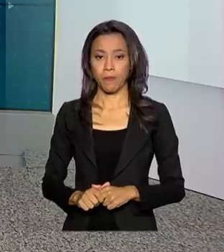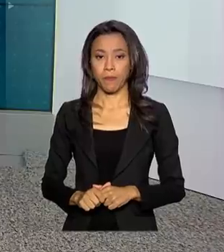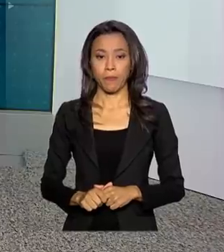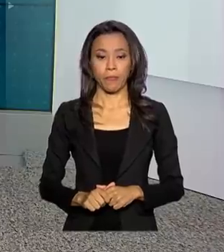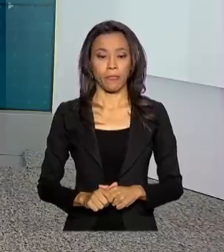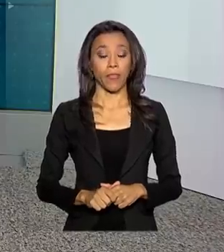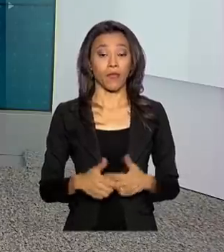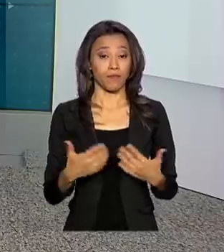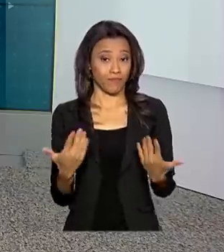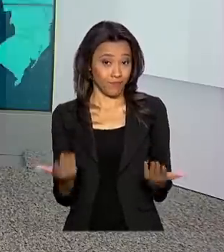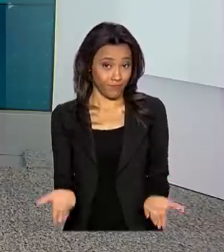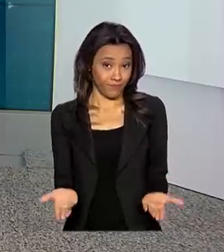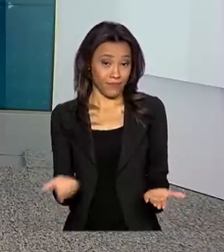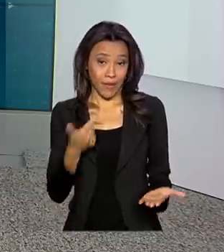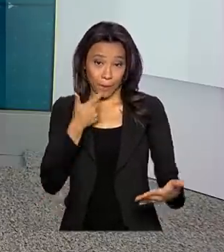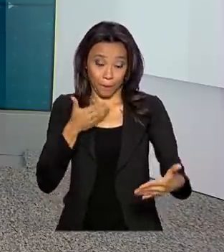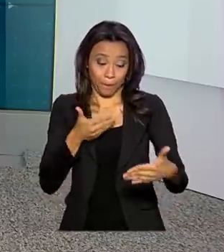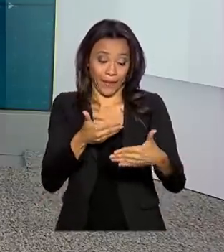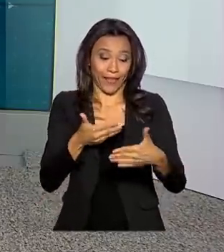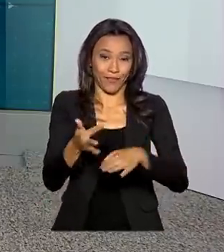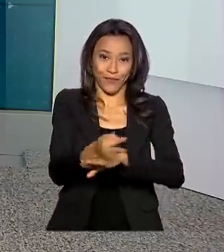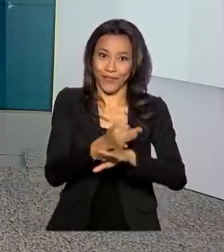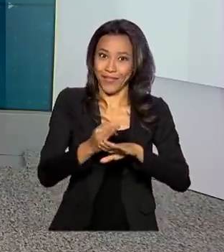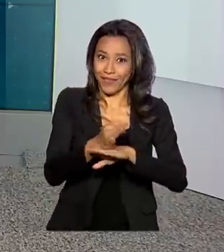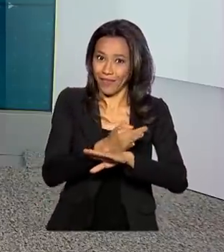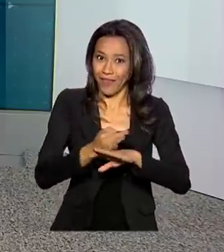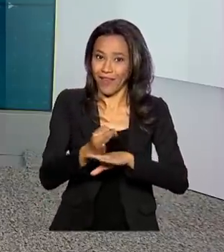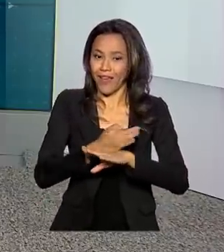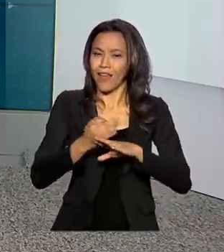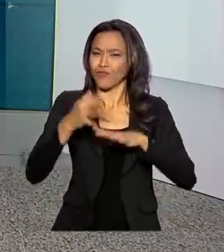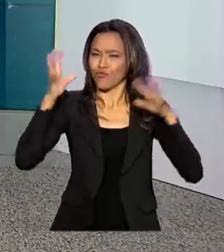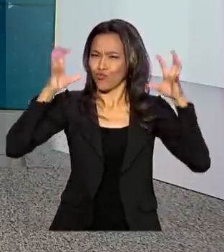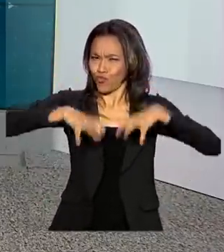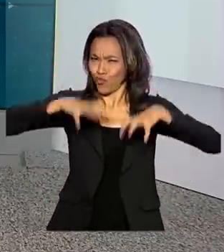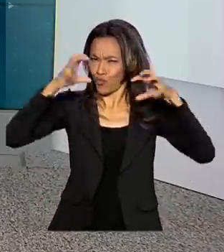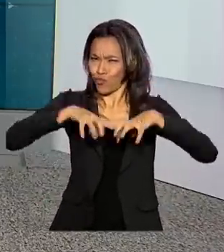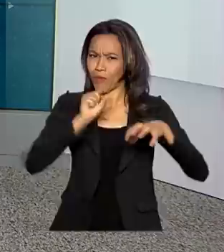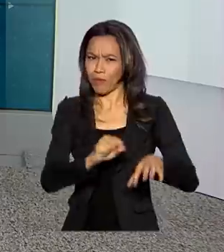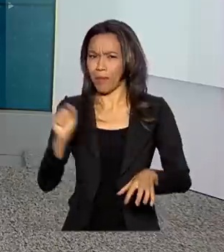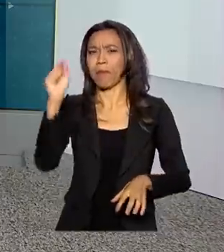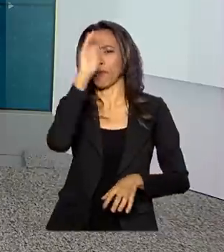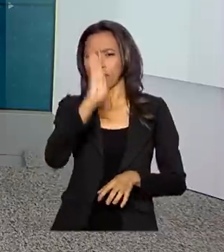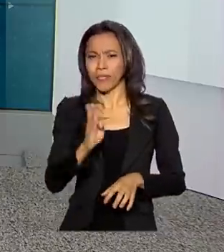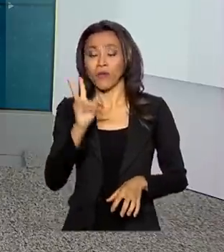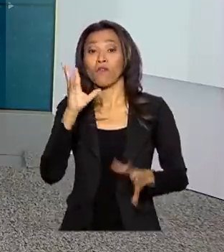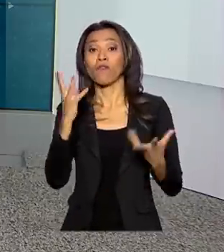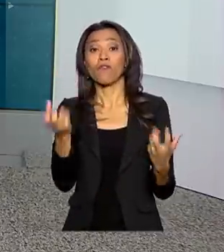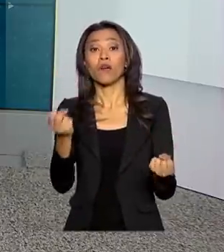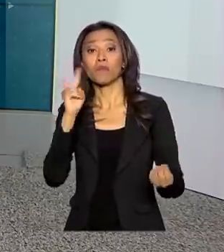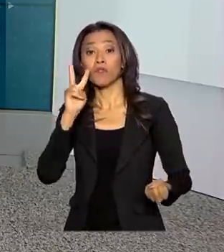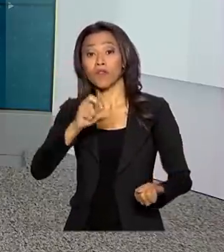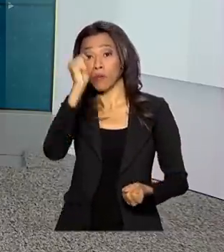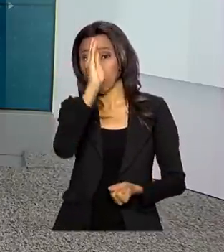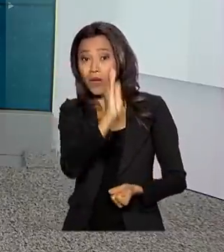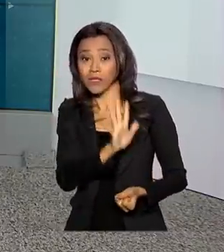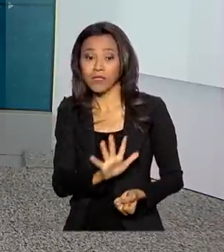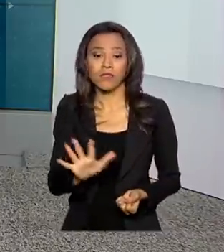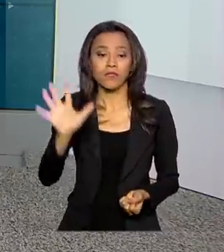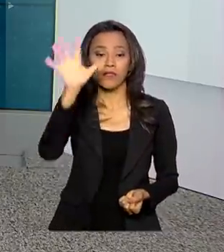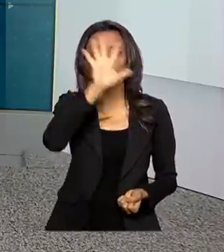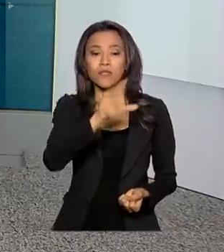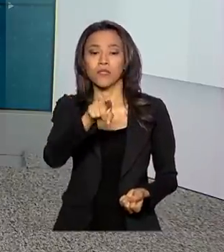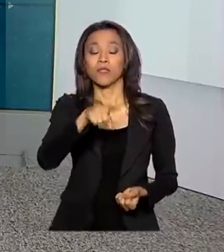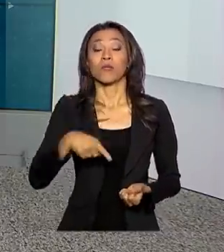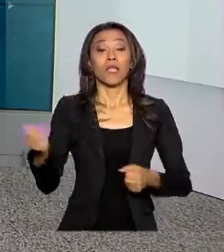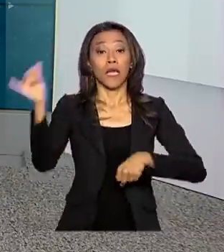bom véspera de feriado o tempo fica chuvoso na maior parte do brasil vamos aqui ao nosso mapa em